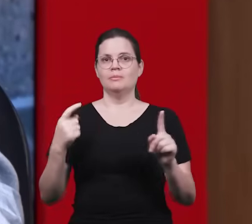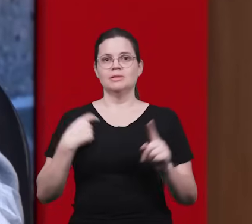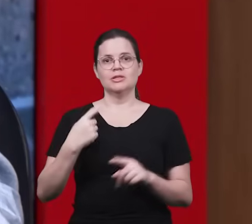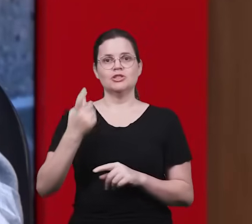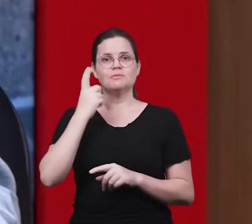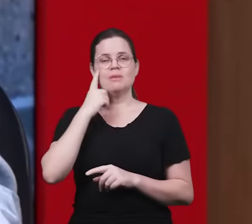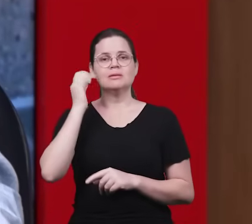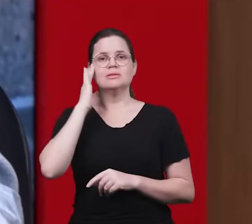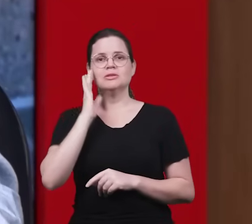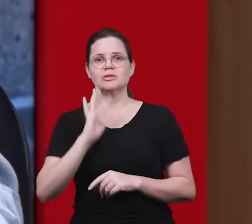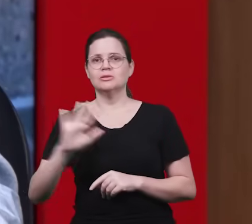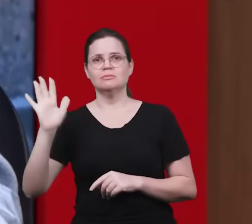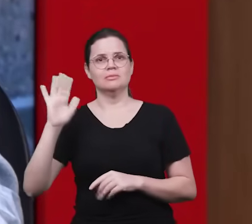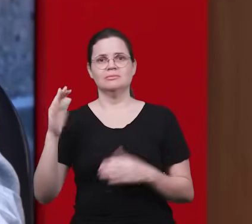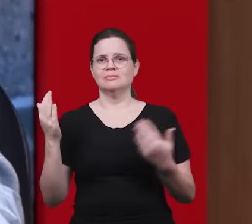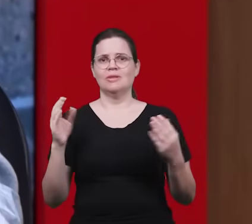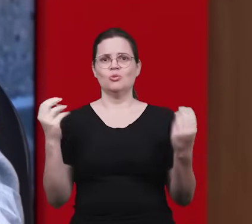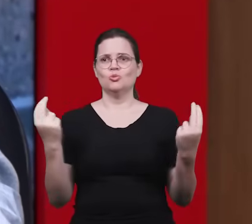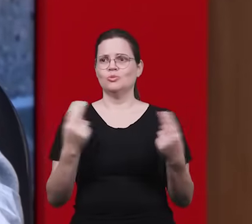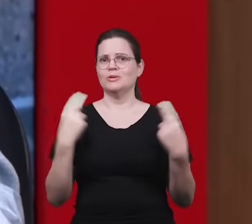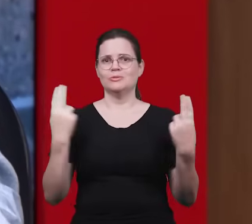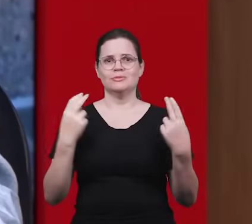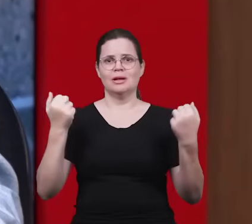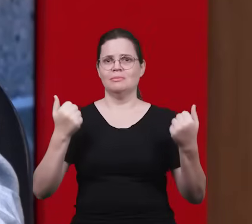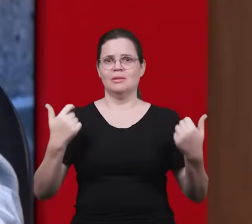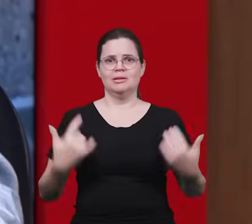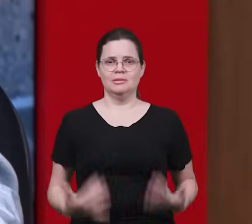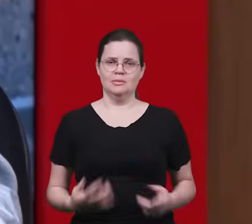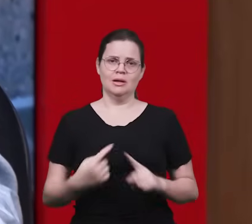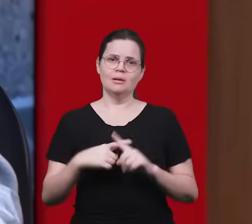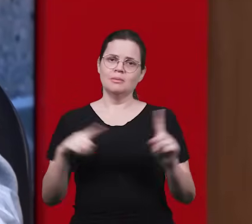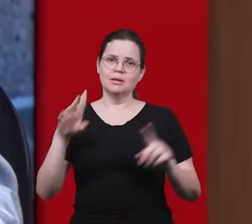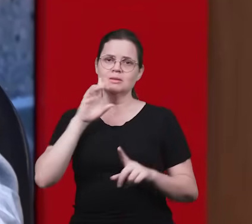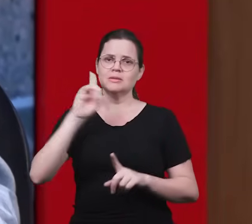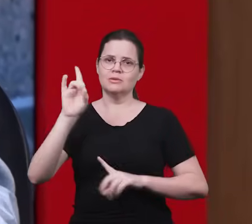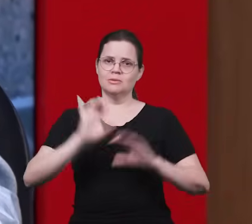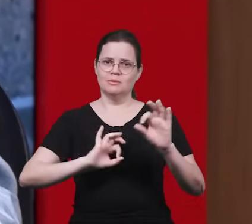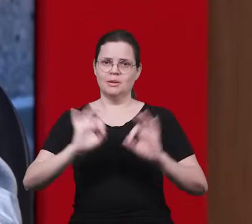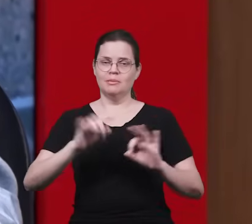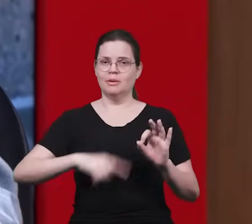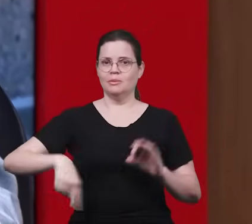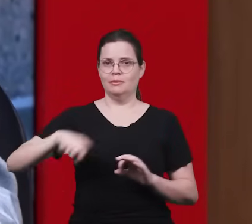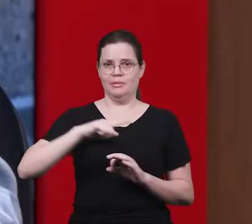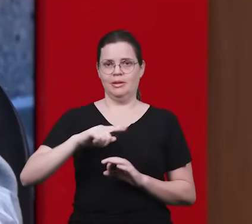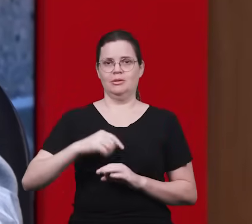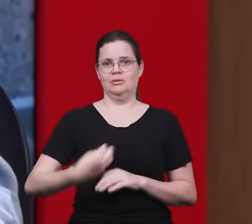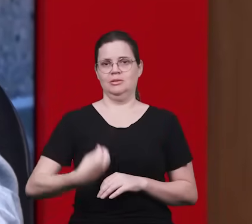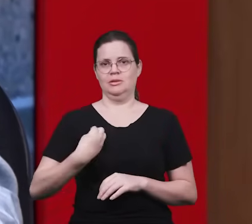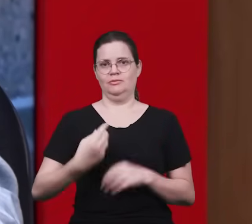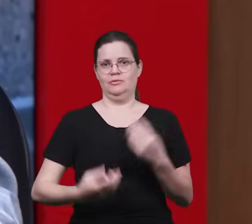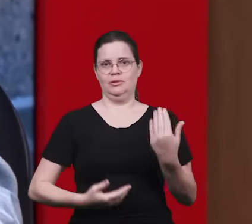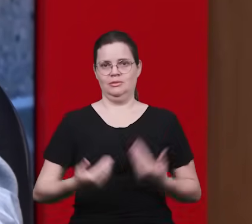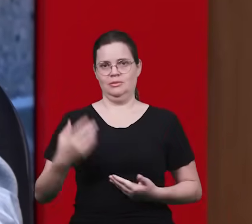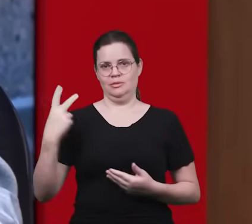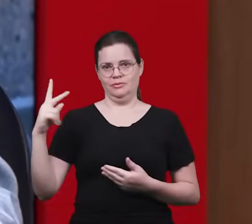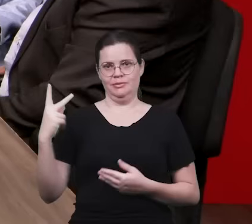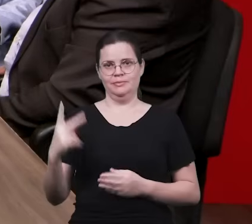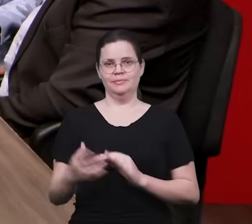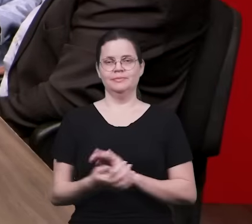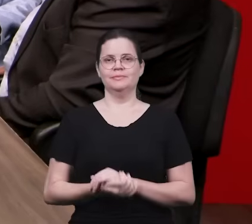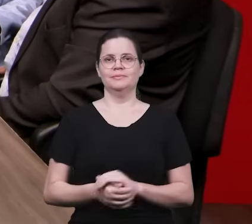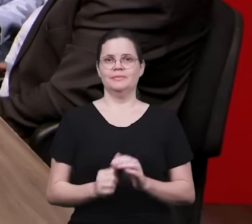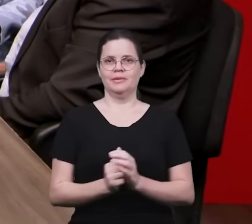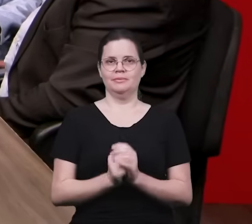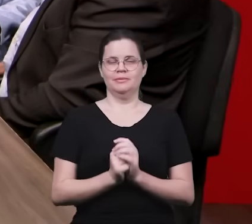né? Os nossos olhos, nossos ouvidos, nada consegue medir. Mas é o que Deus tem preparado para a vida do seu povo. Amém. Glória a